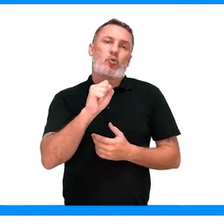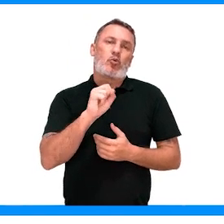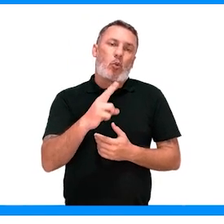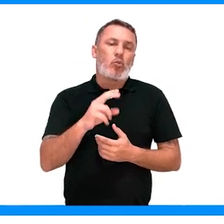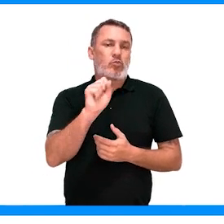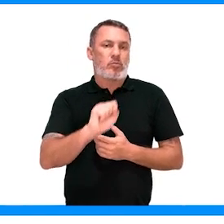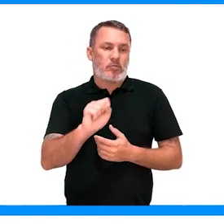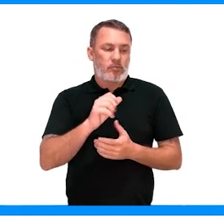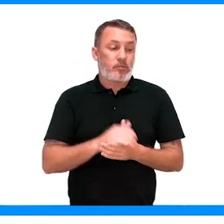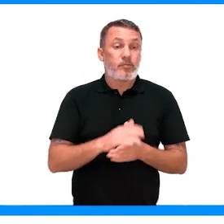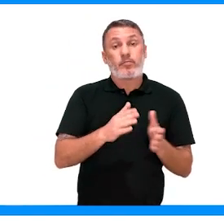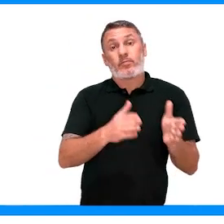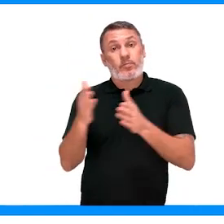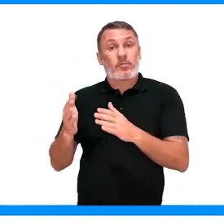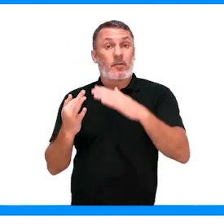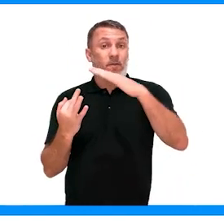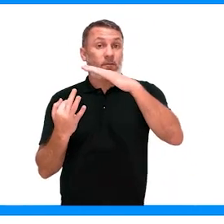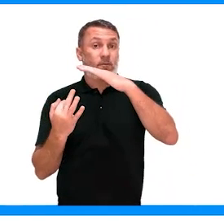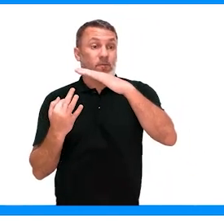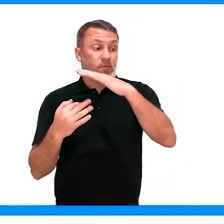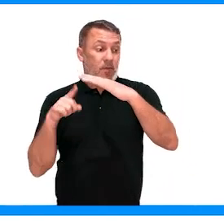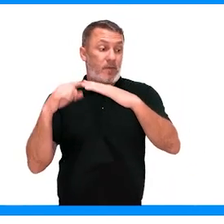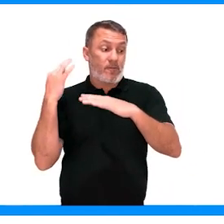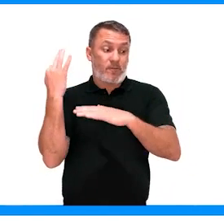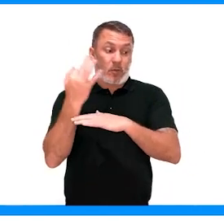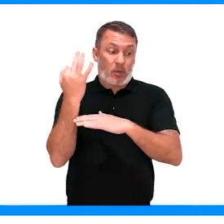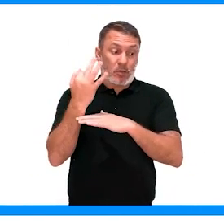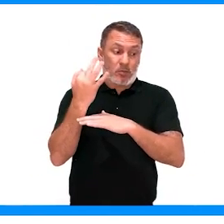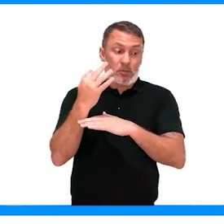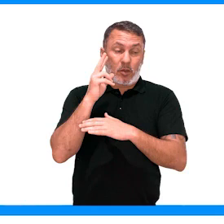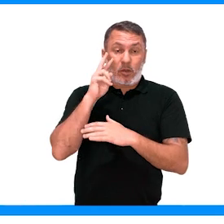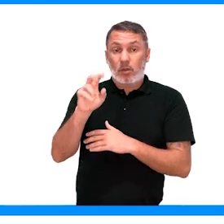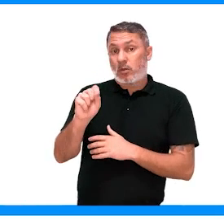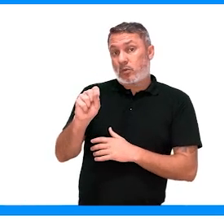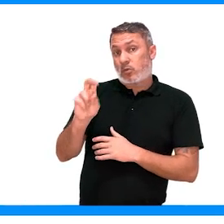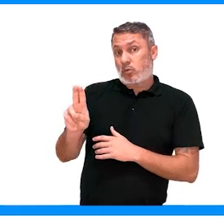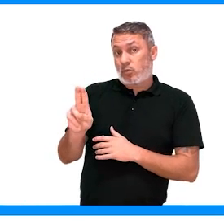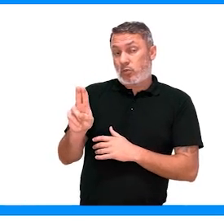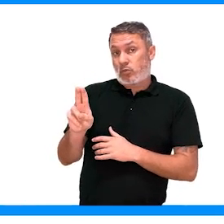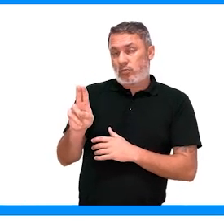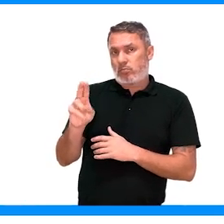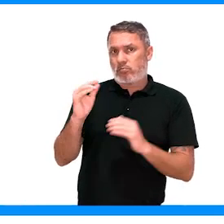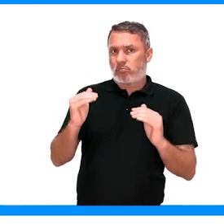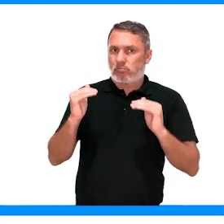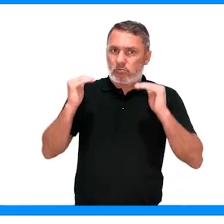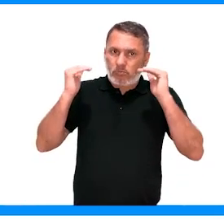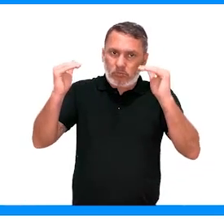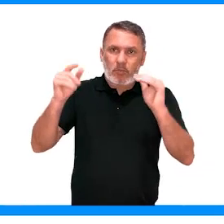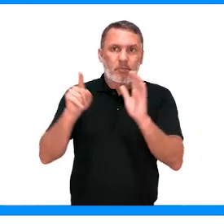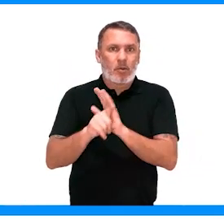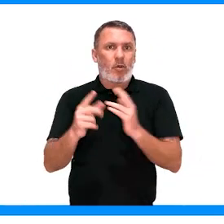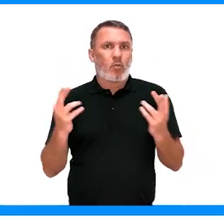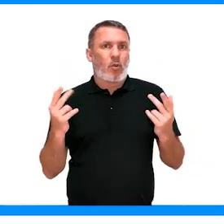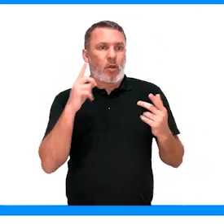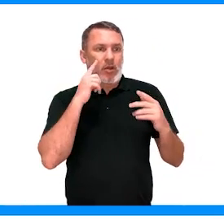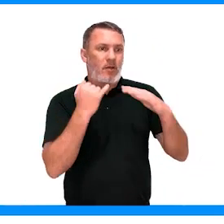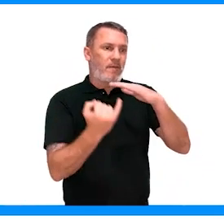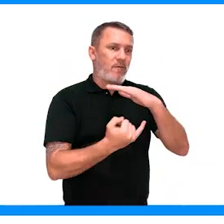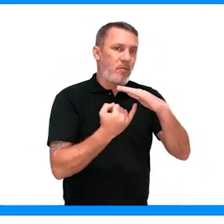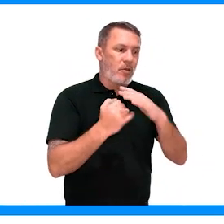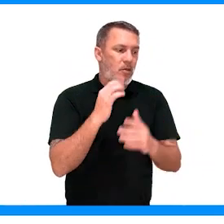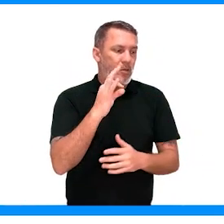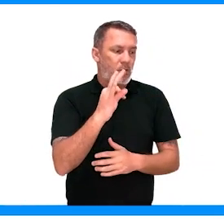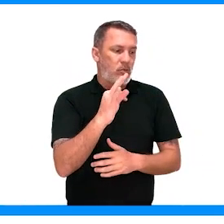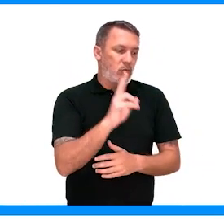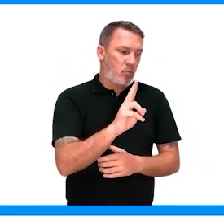solteira. Na linguagem formal, qual é seu estado civil? E é para um vovozinho, né, que merece respeito,